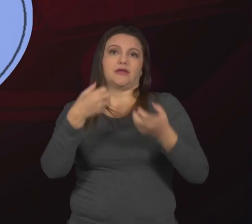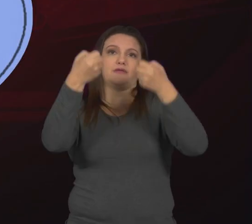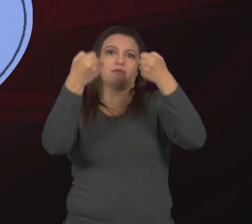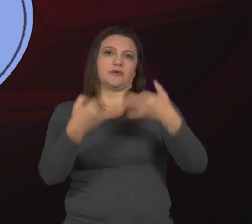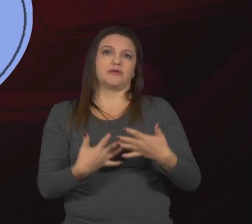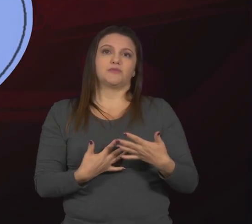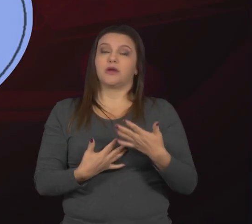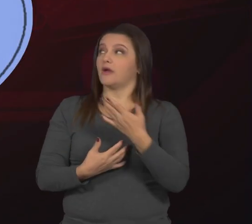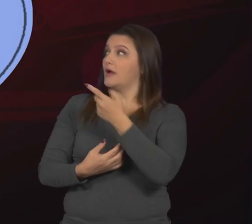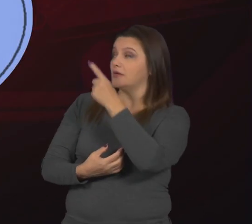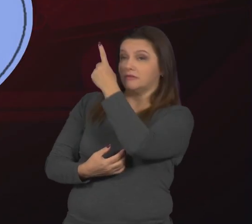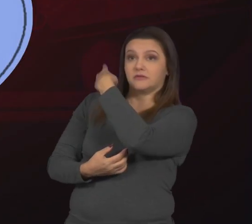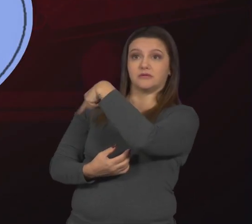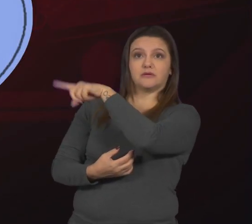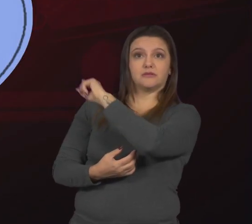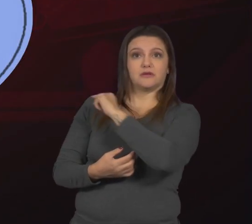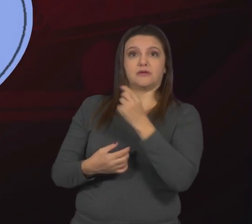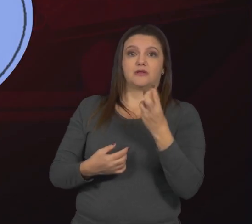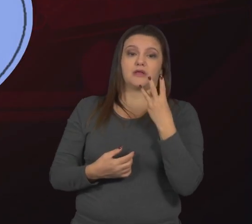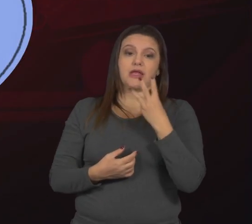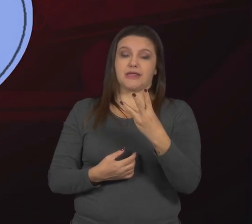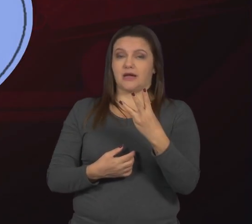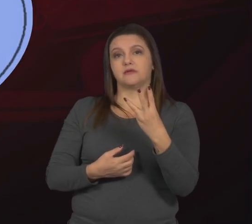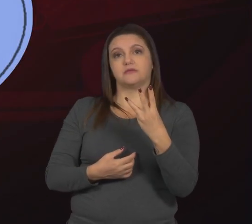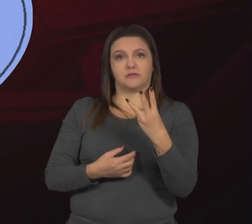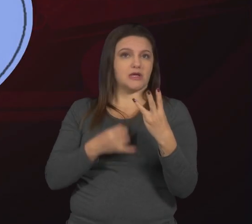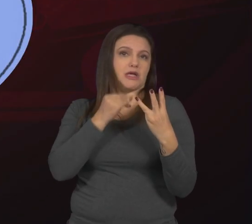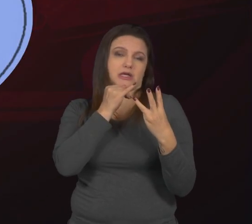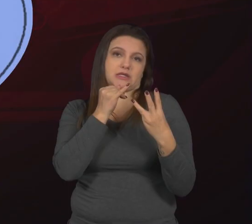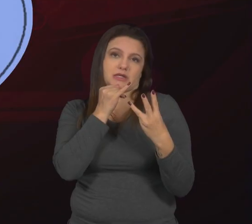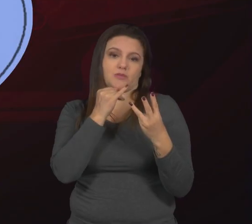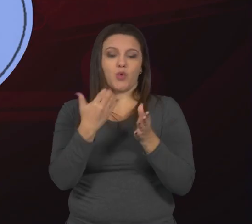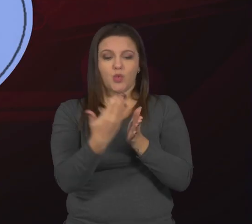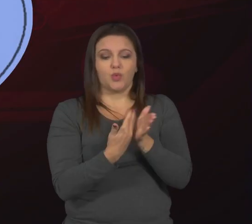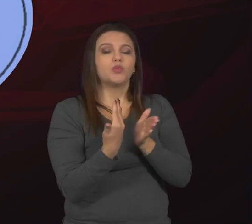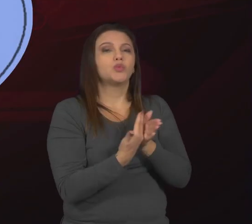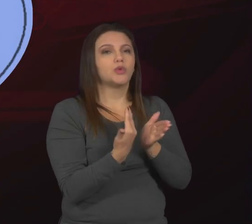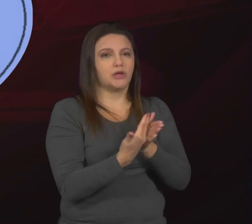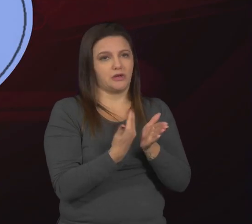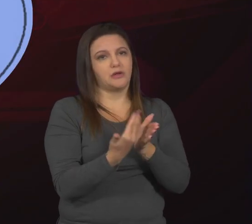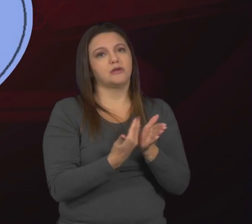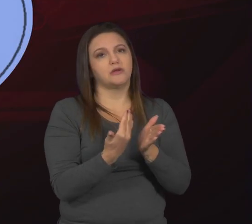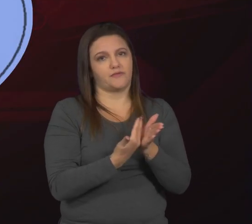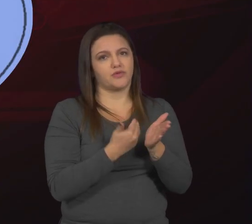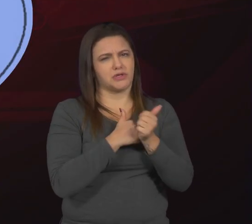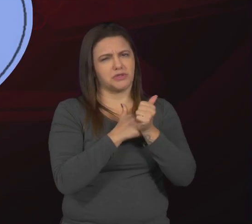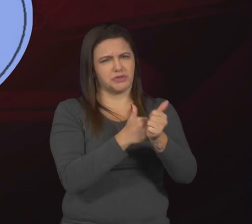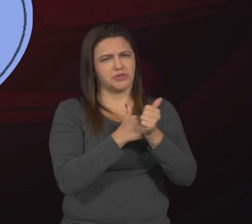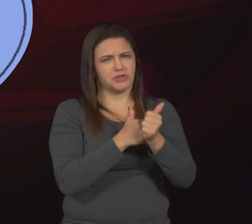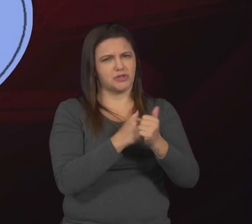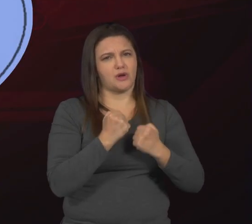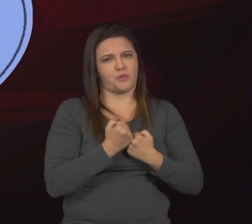3 delas, eu acho. Mesmo no livro-texto que a gente segue aqui,